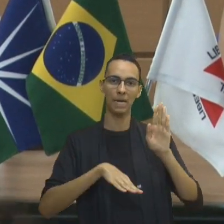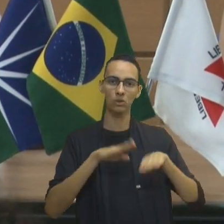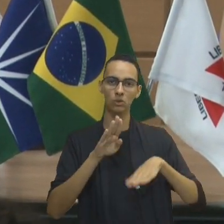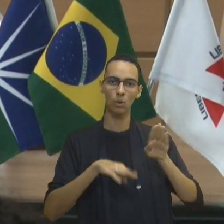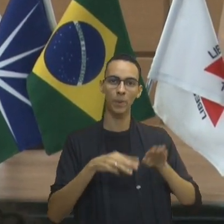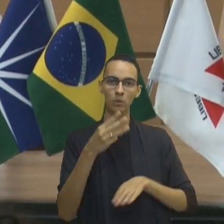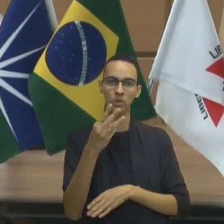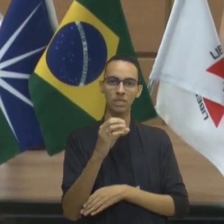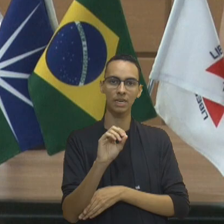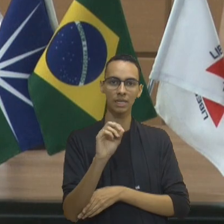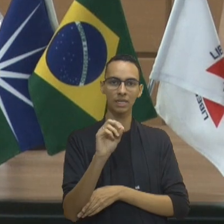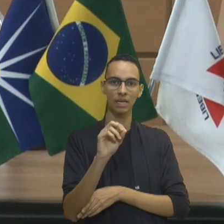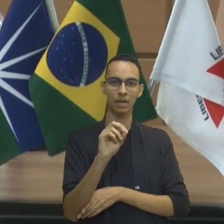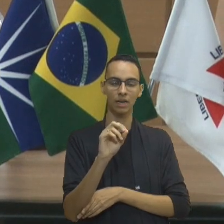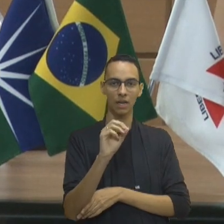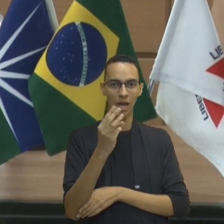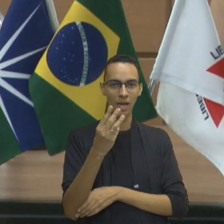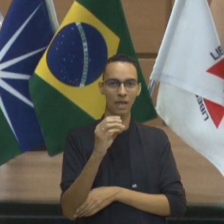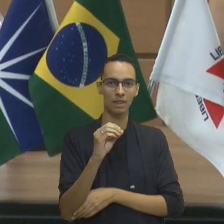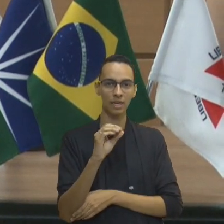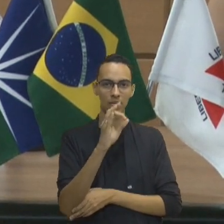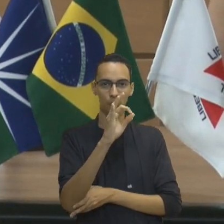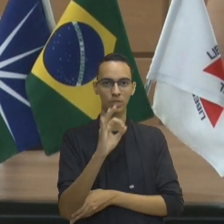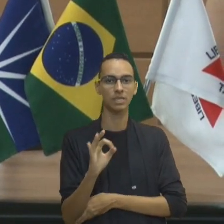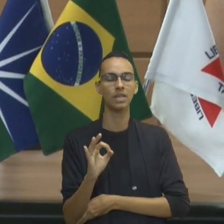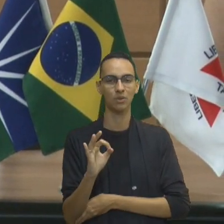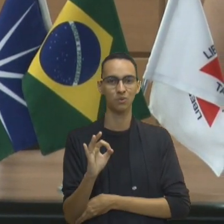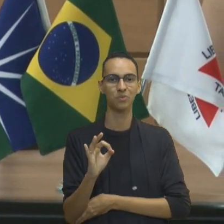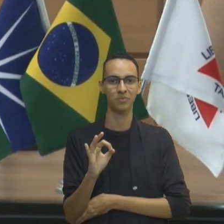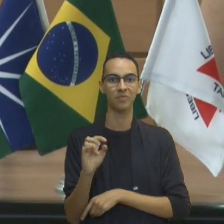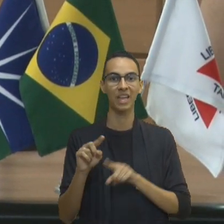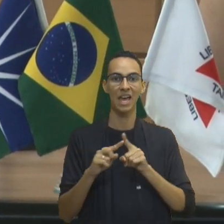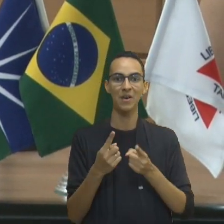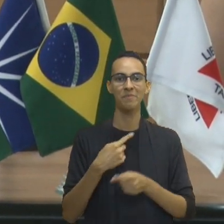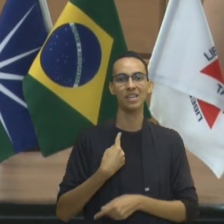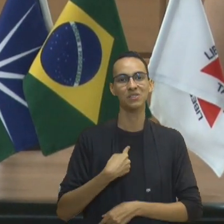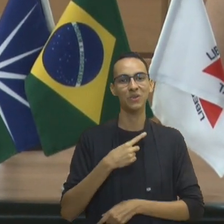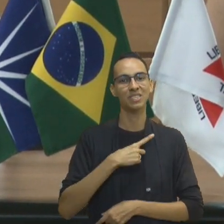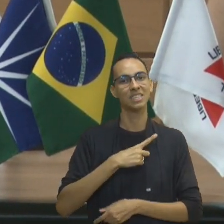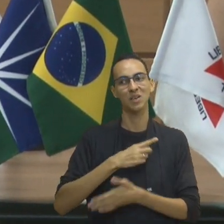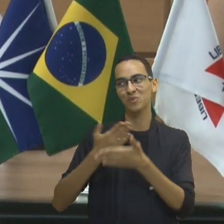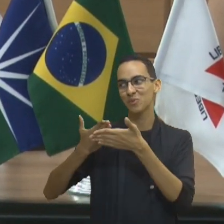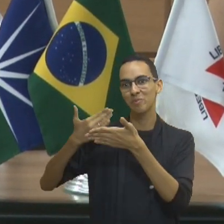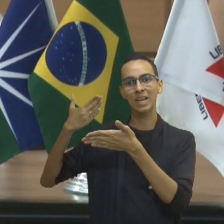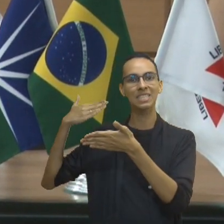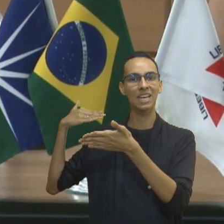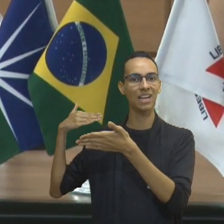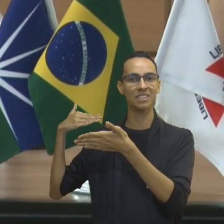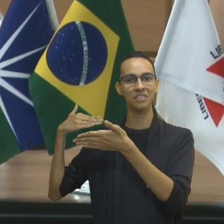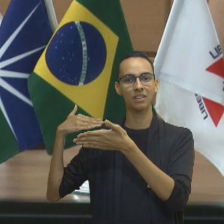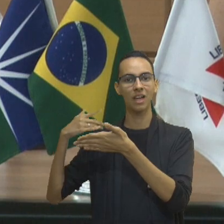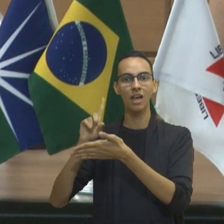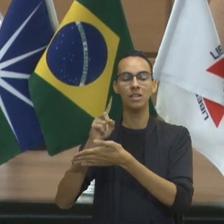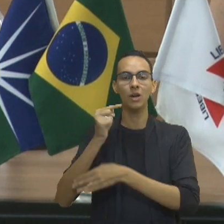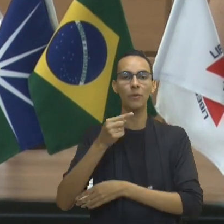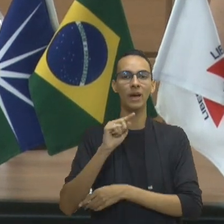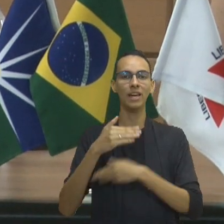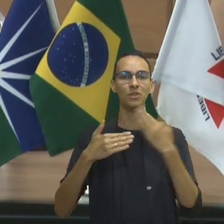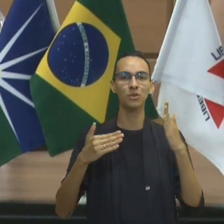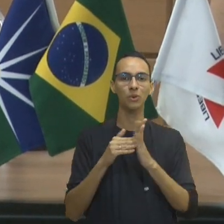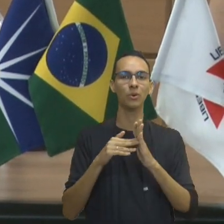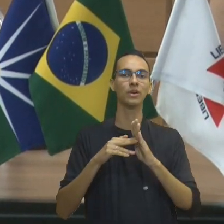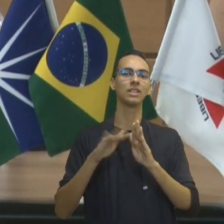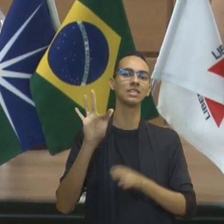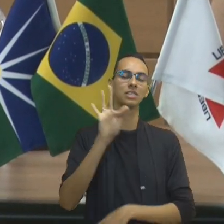isso, comprometeu o nosso futuro. Só que nós temos um passado. Nem todas as universidades têm uma